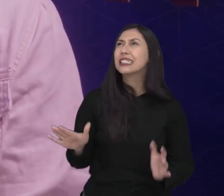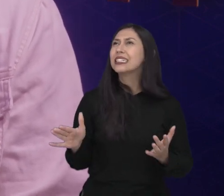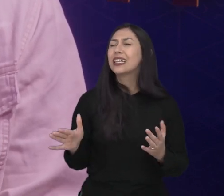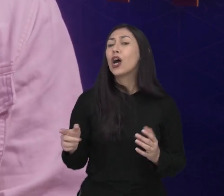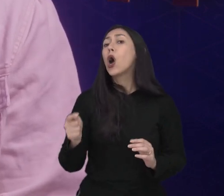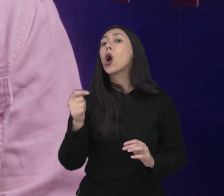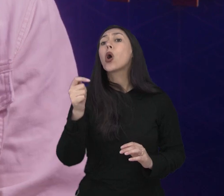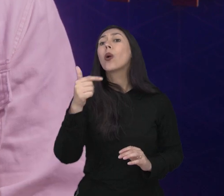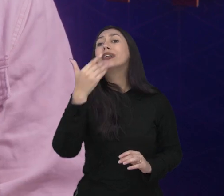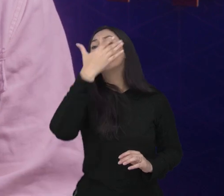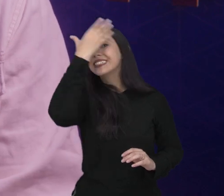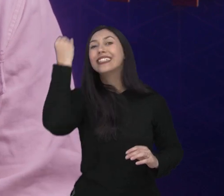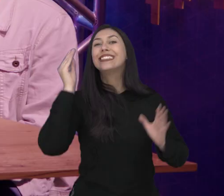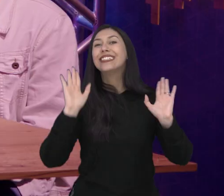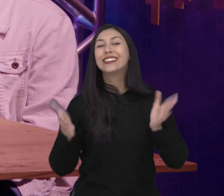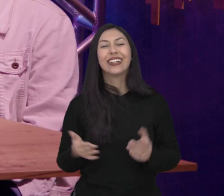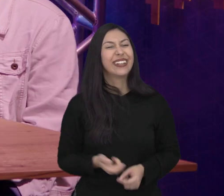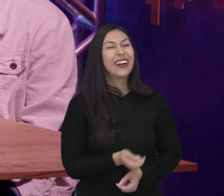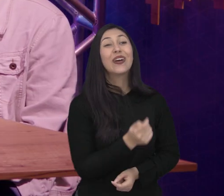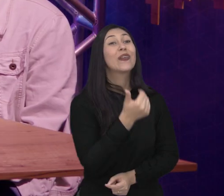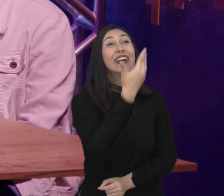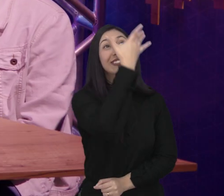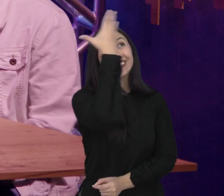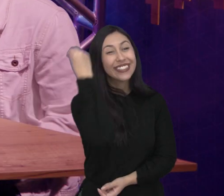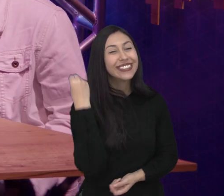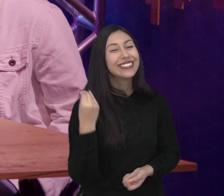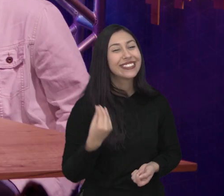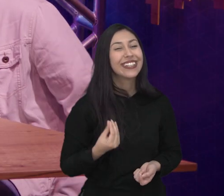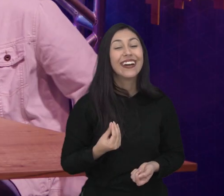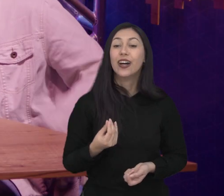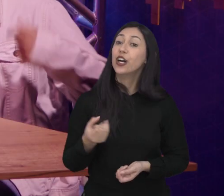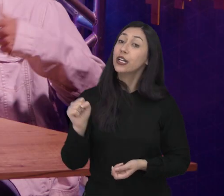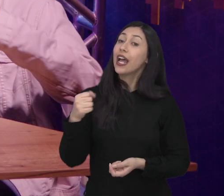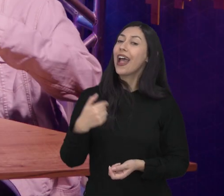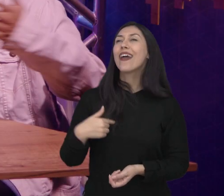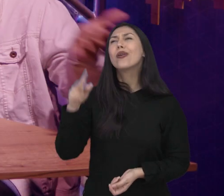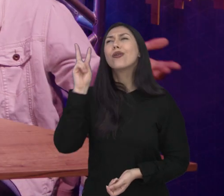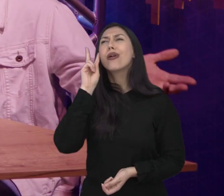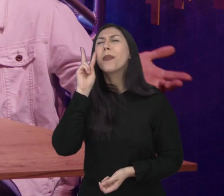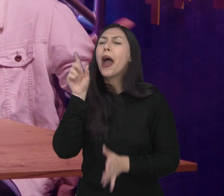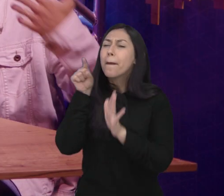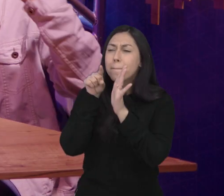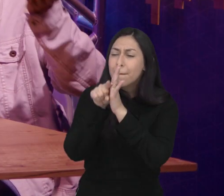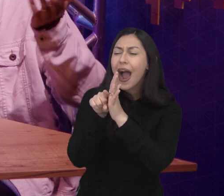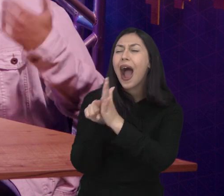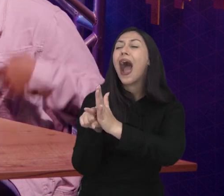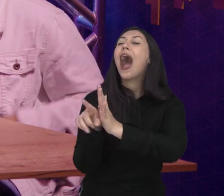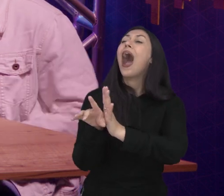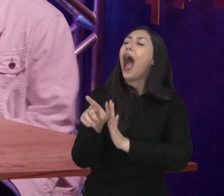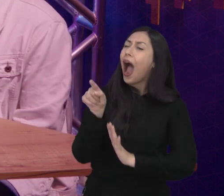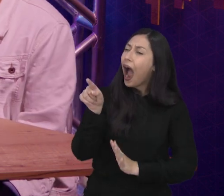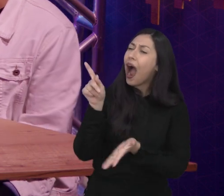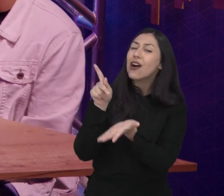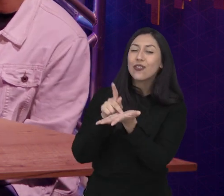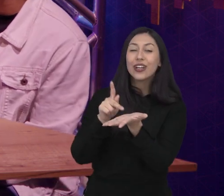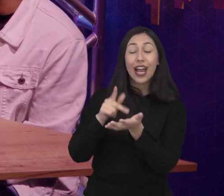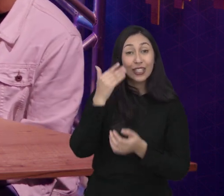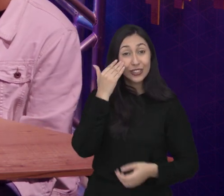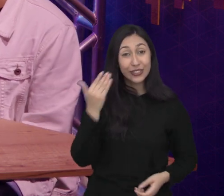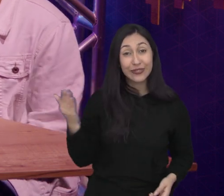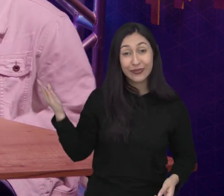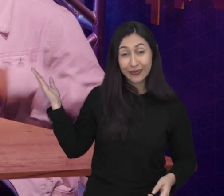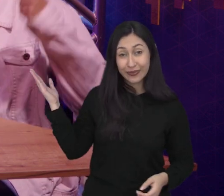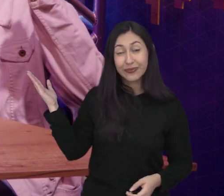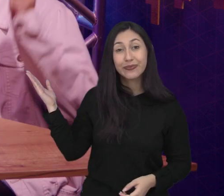muito criança. Eu quase não lembro dessa novela, mas eu lembrei. Quase não lembro, entendi. Eu lembrei porque eu pesquisei aí, realmente tinha